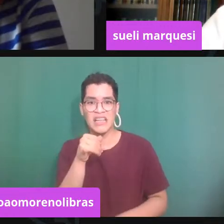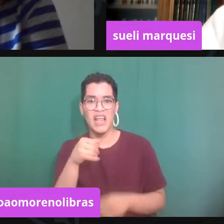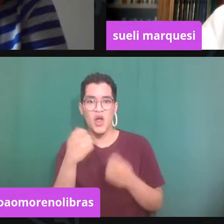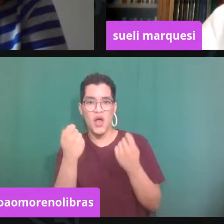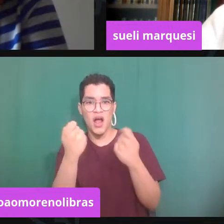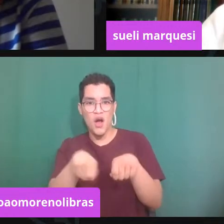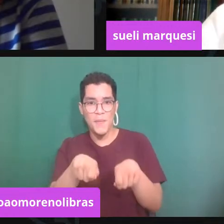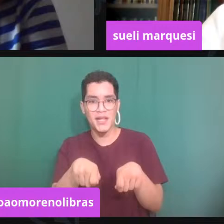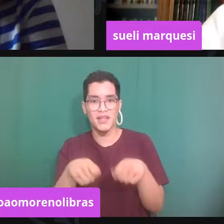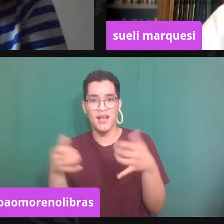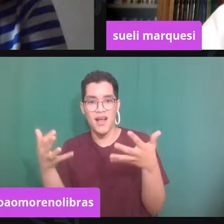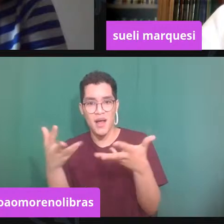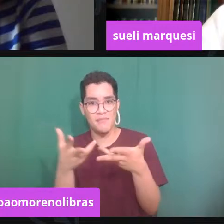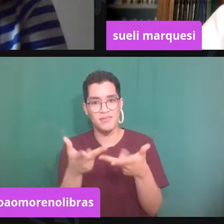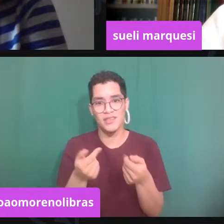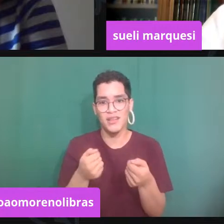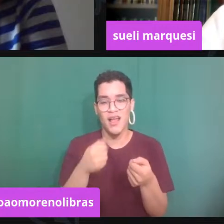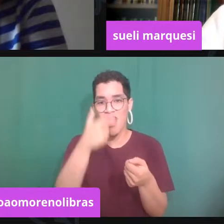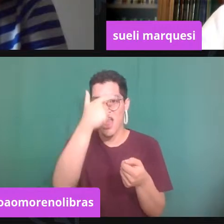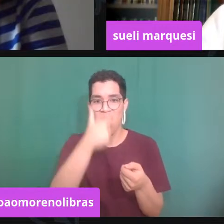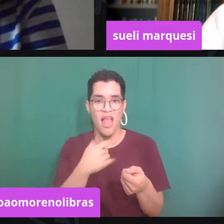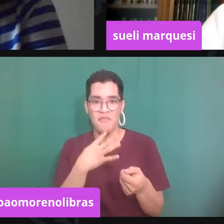BNCC propõe